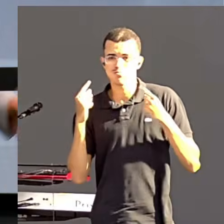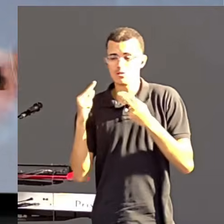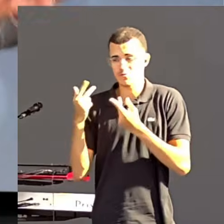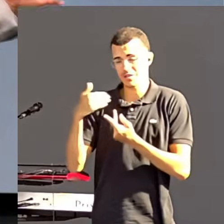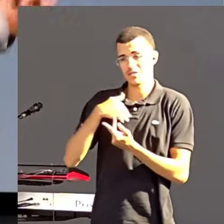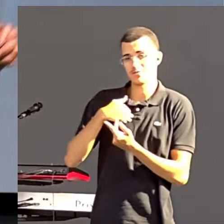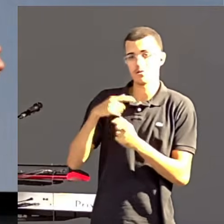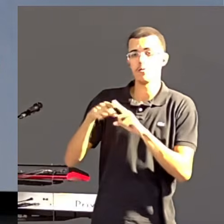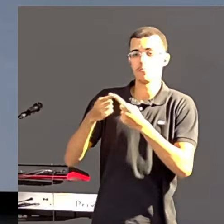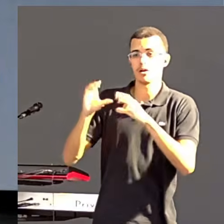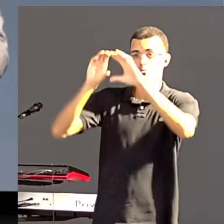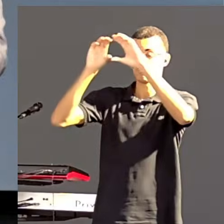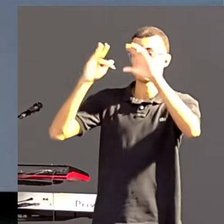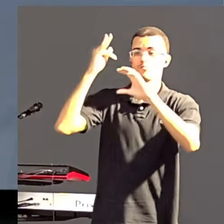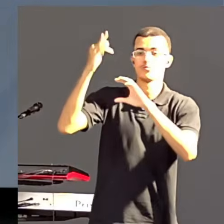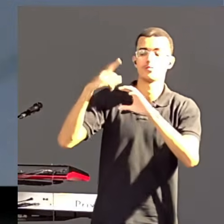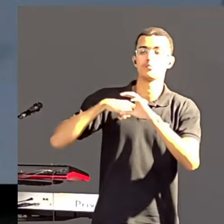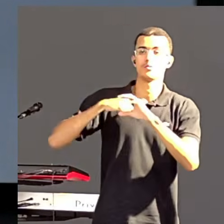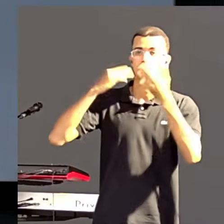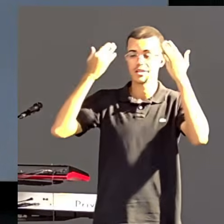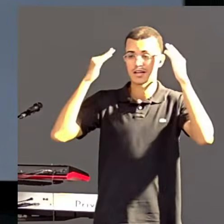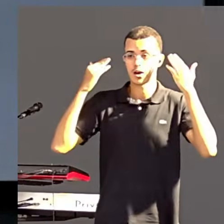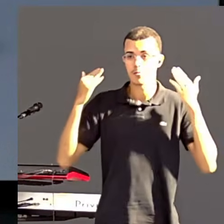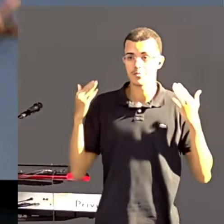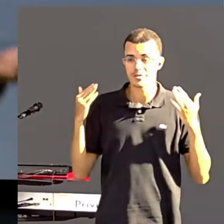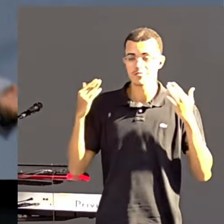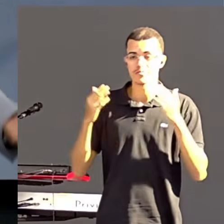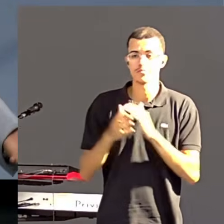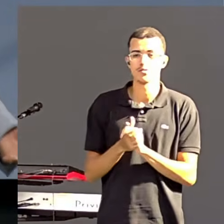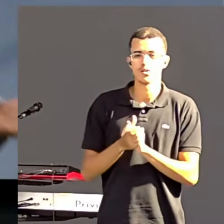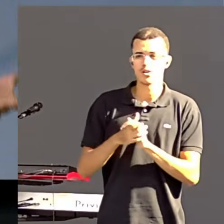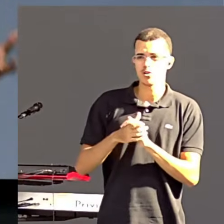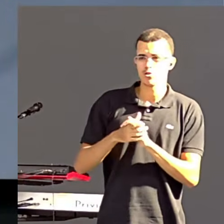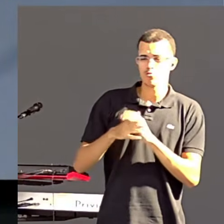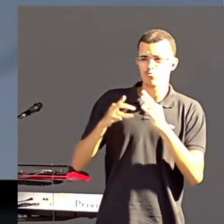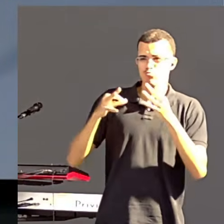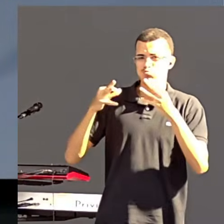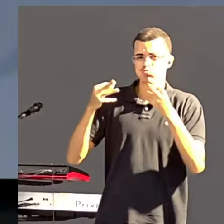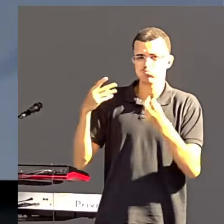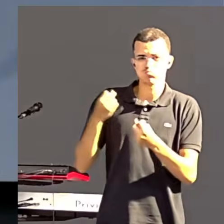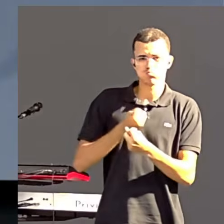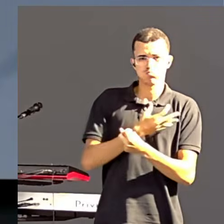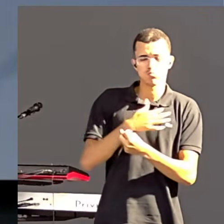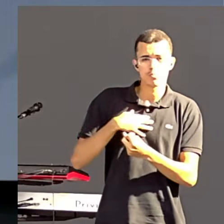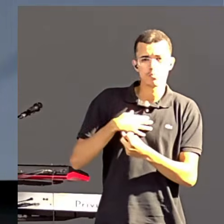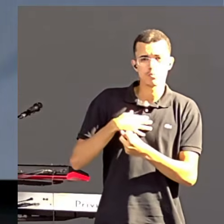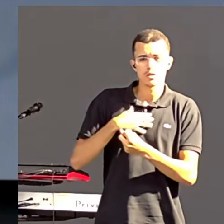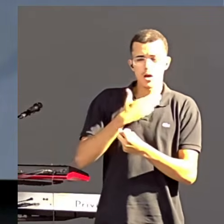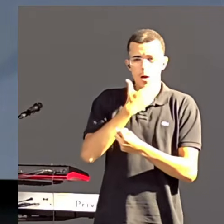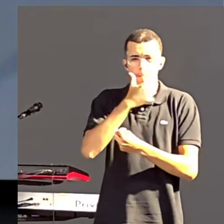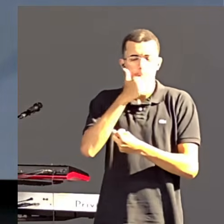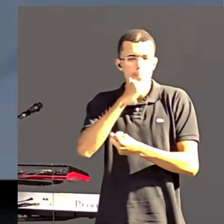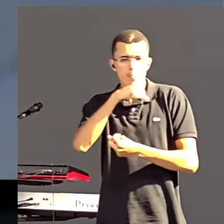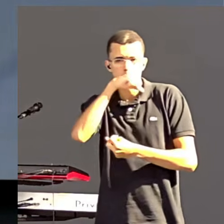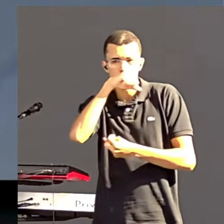Mas no céu eu vou ter muito cabelo, em nome de Jesus. Porque tudo isso vai se fazer novo, né? Quando eu nasci eu tinha, minha mãe disse que eu era